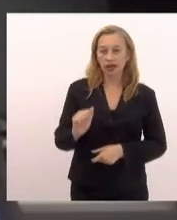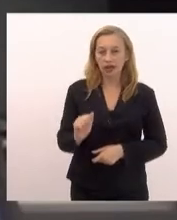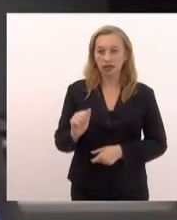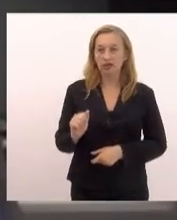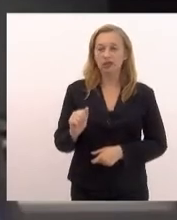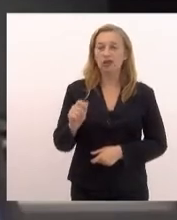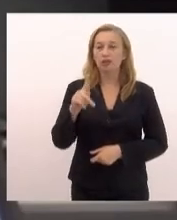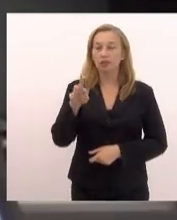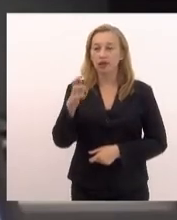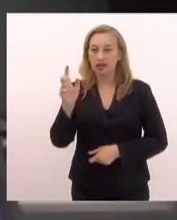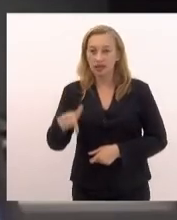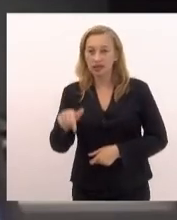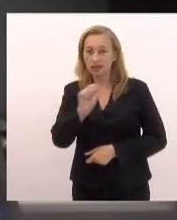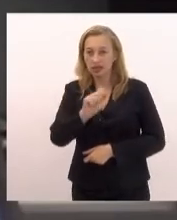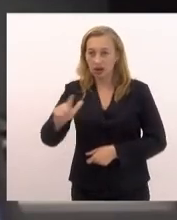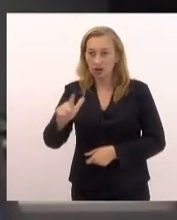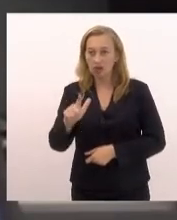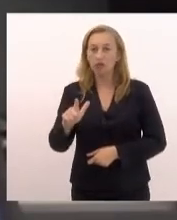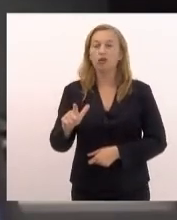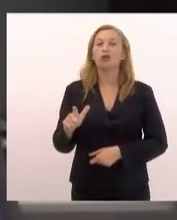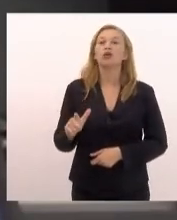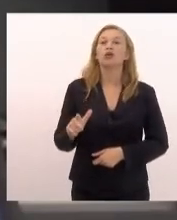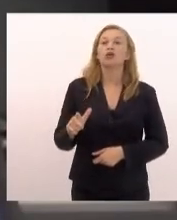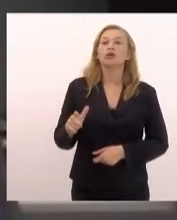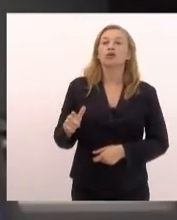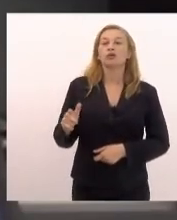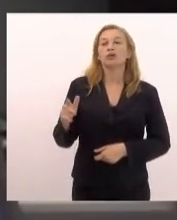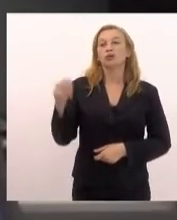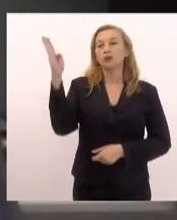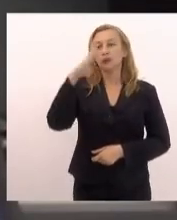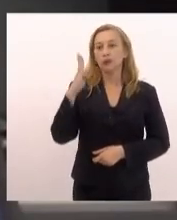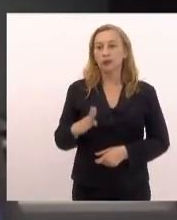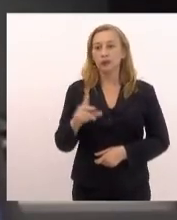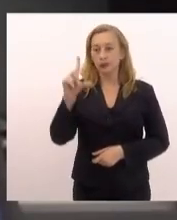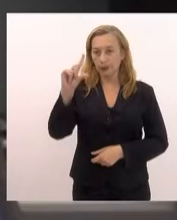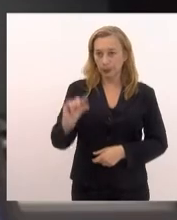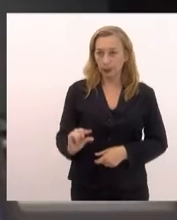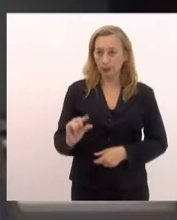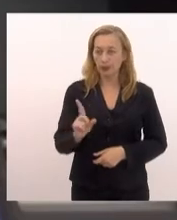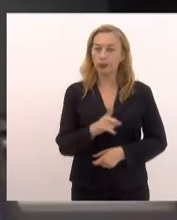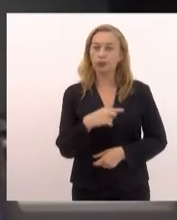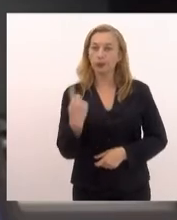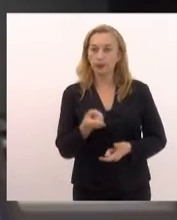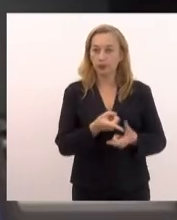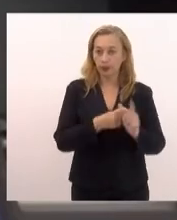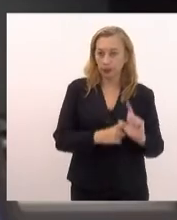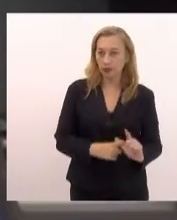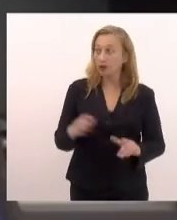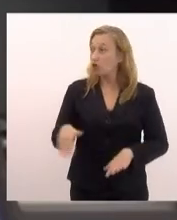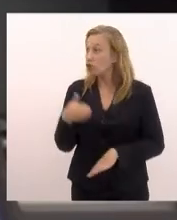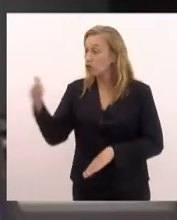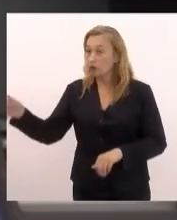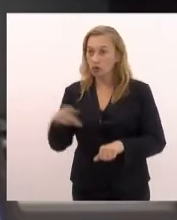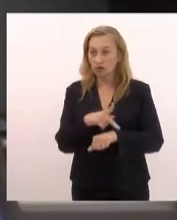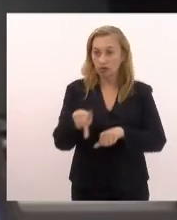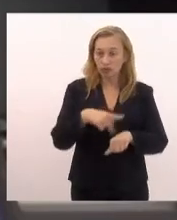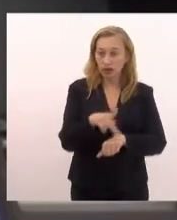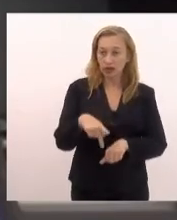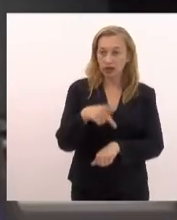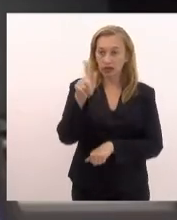pré-sal brasileiro, possibilitando futuras reduções da nossa dependência externa de gás